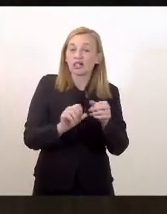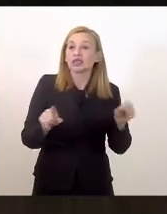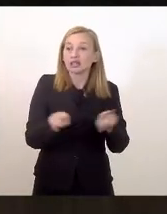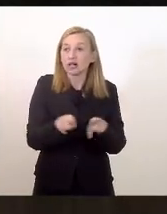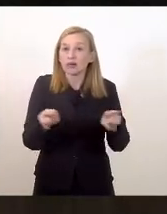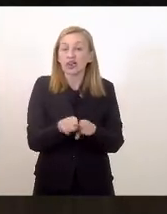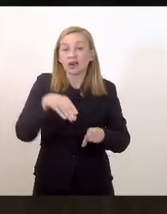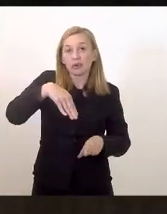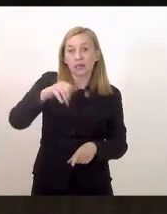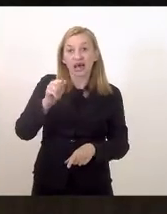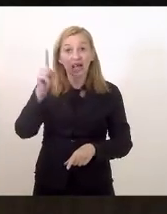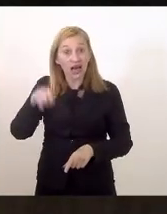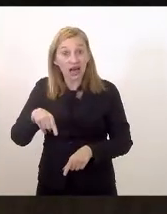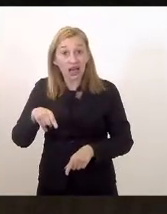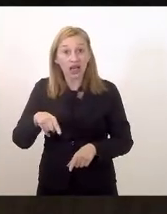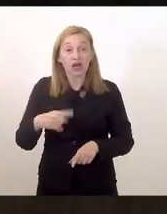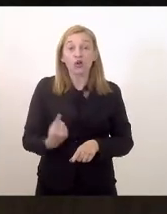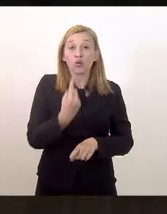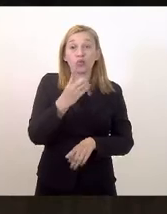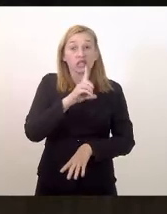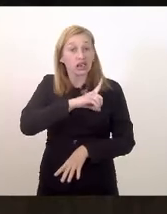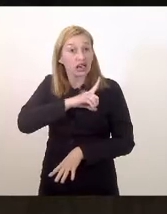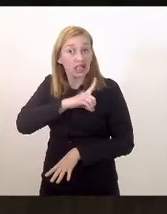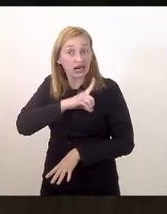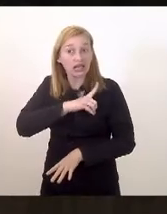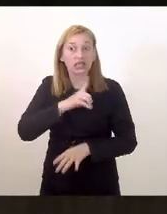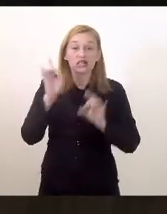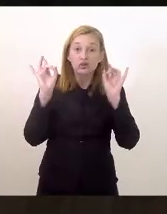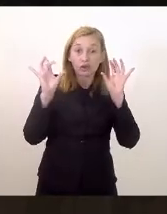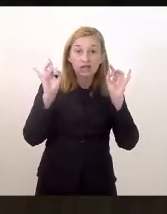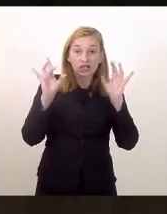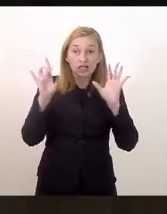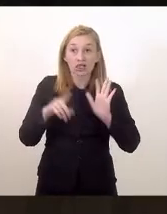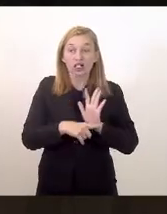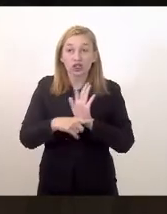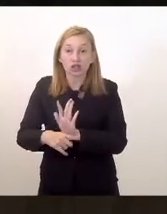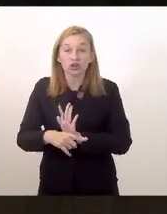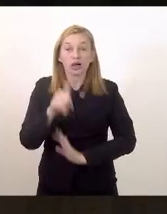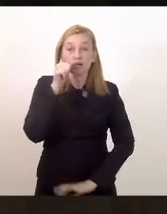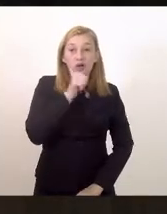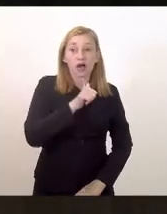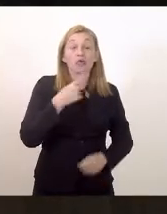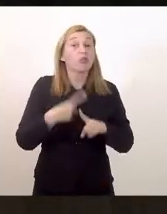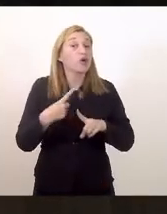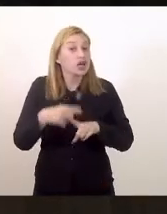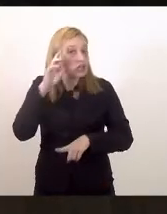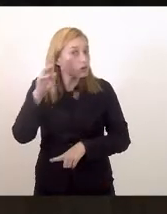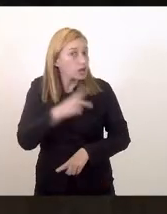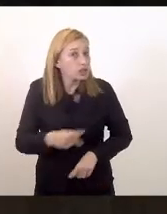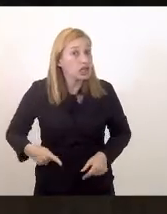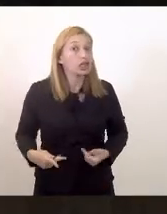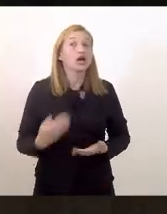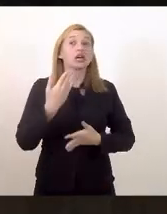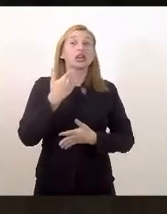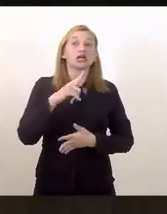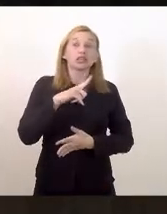em Macaé uma delegacia especializada no atendimento à mulher. Por quê, senhor presidente? A gente